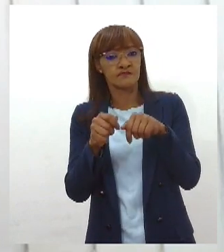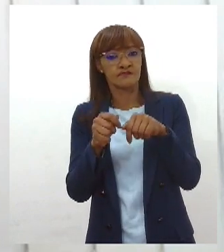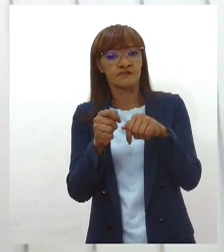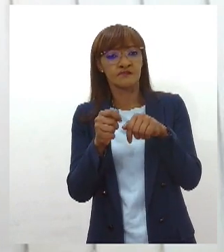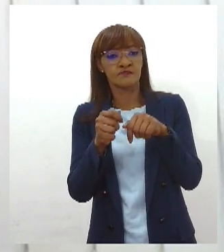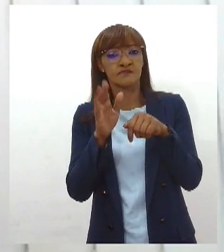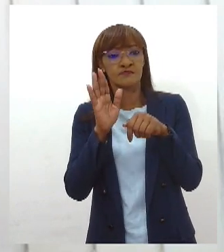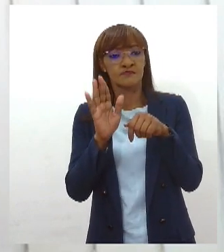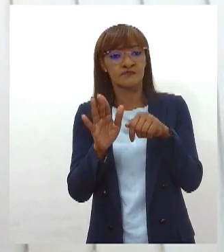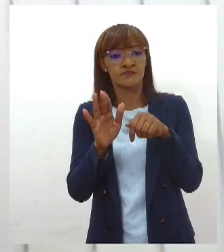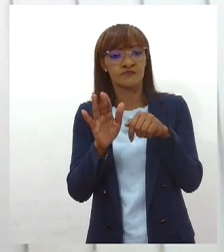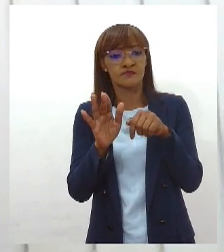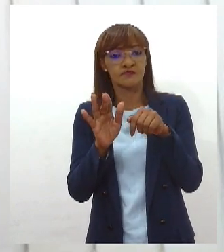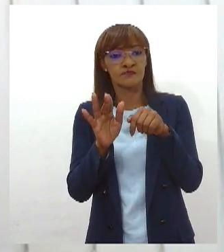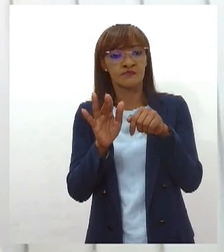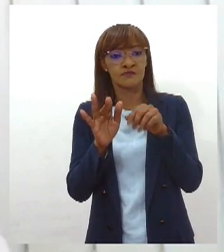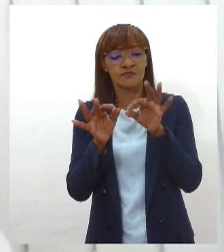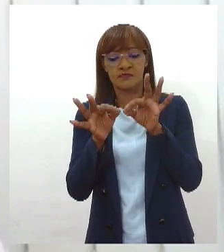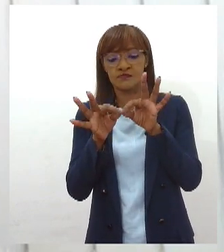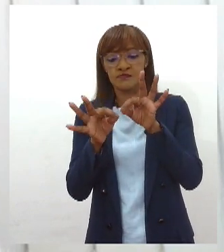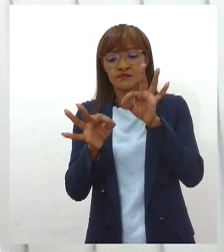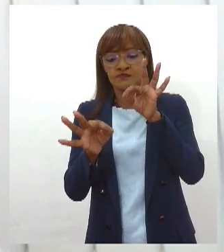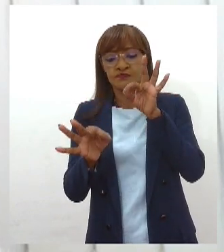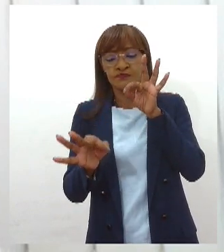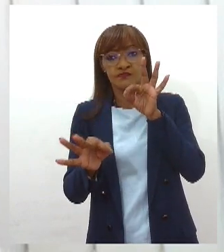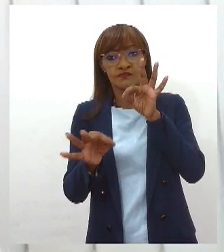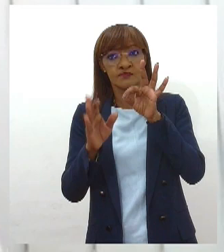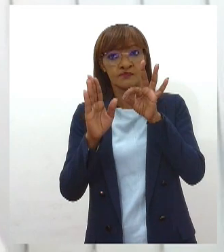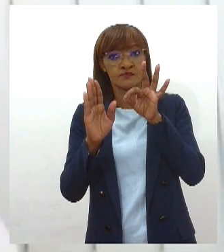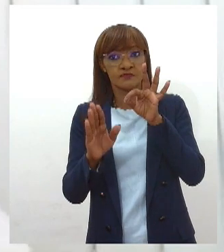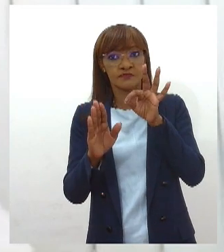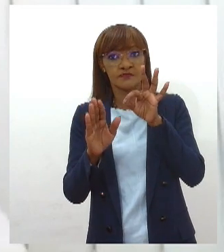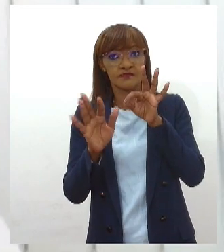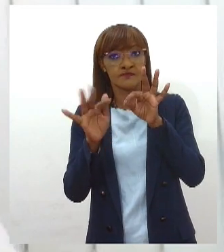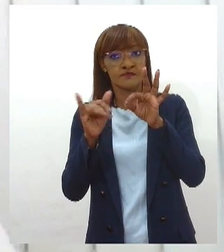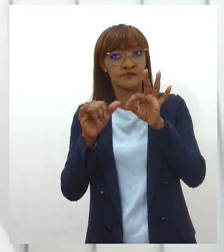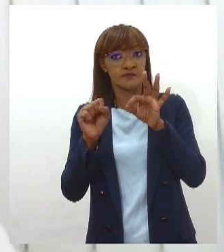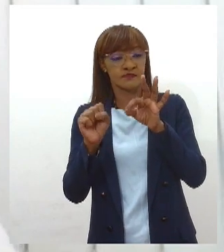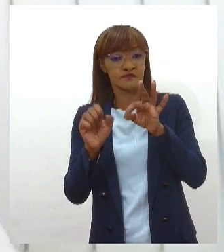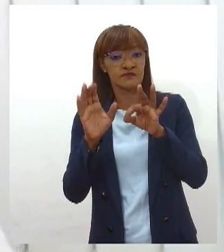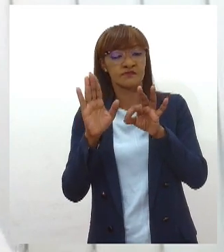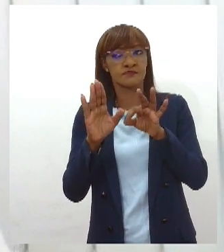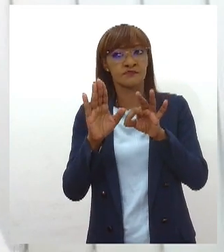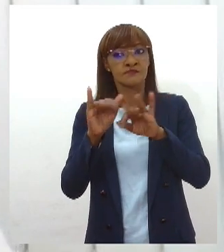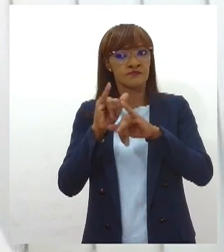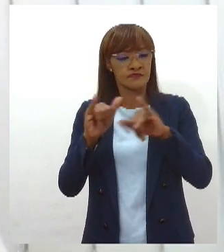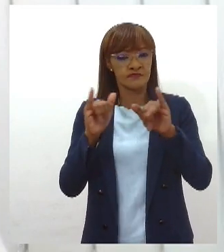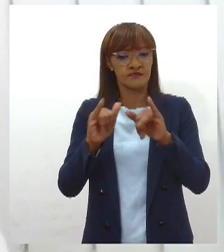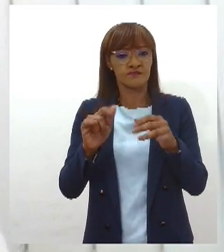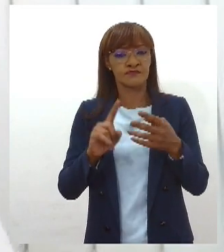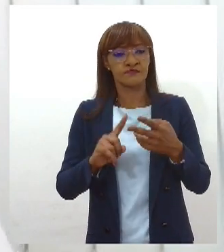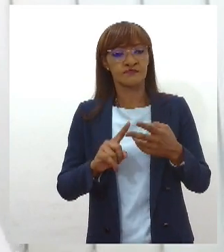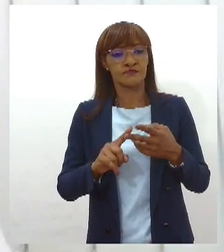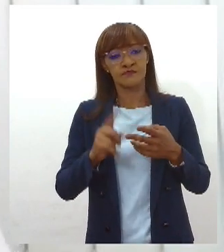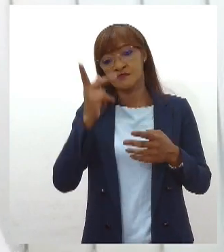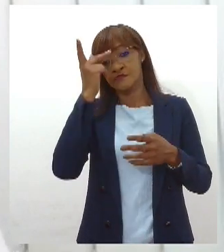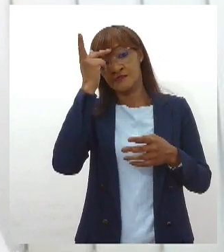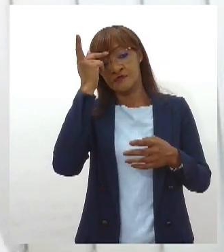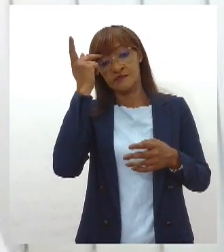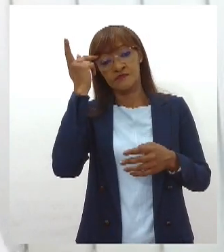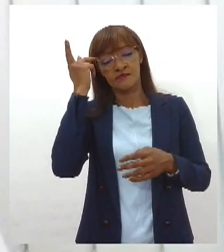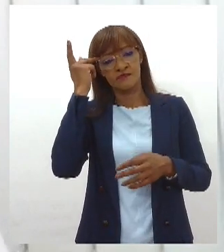afilamento das fezes, também são sinais de alerta. Aquele também paciente que pode ter dor